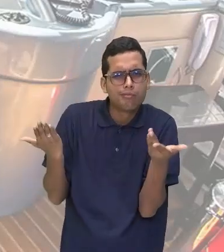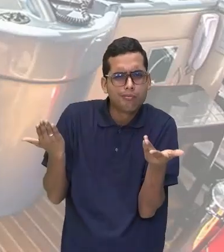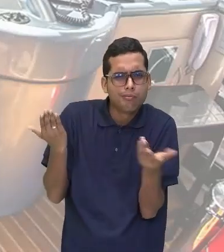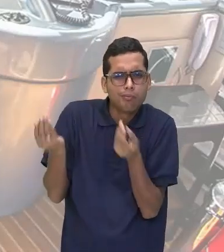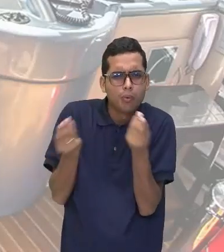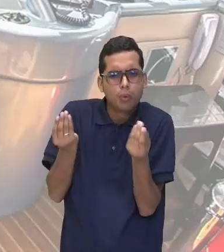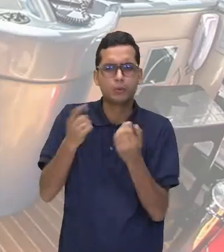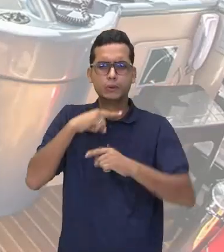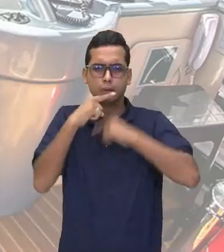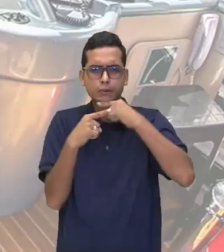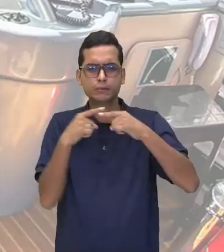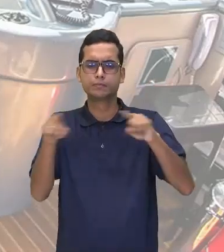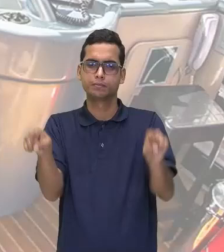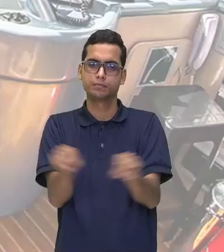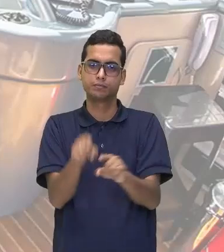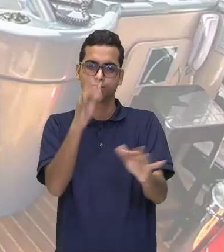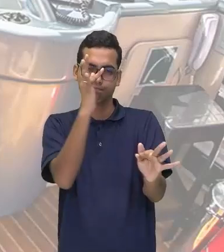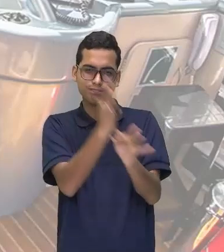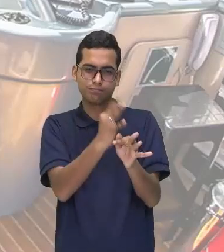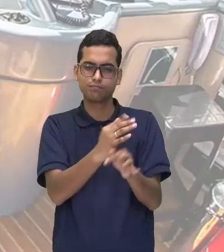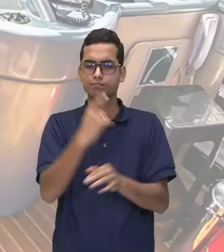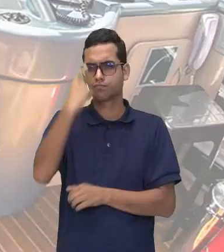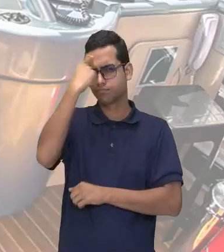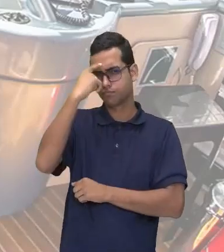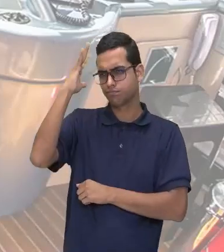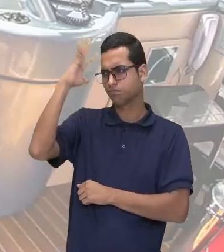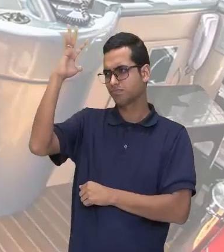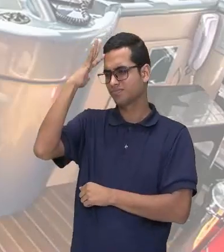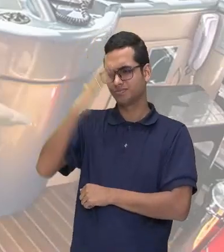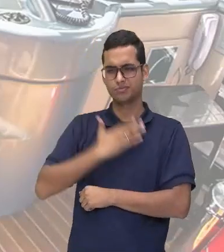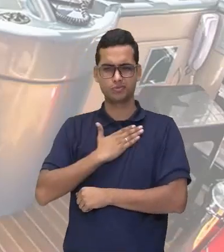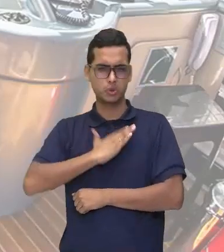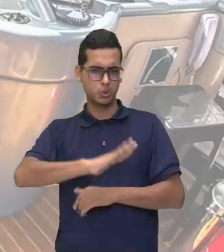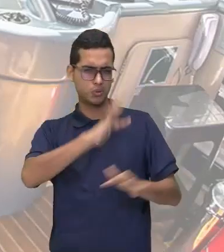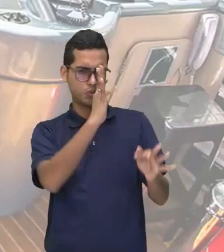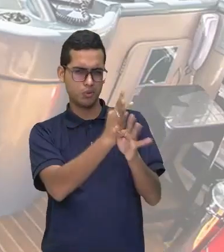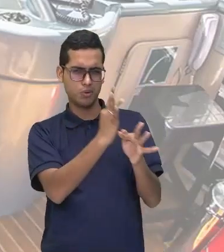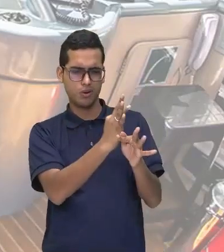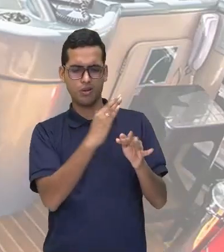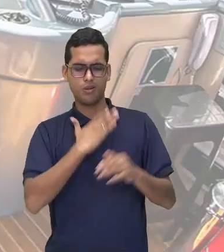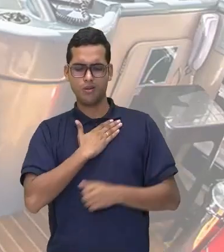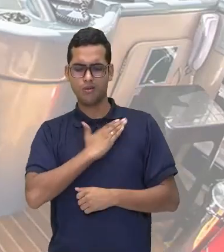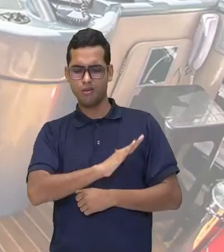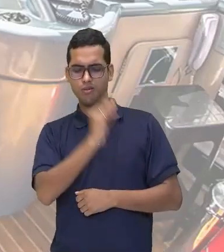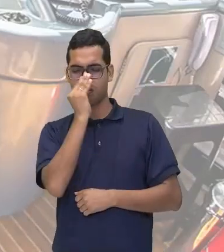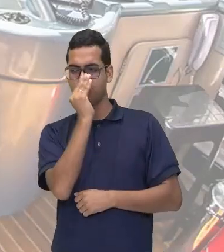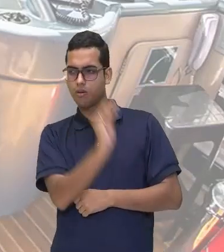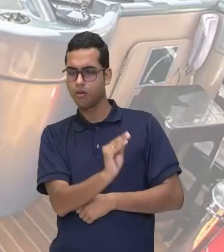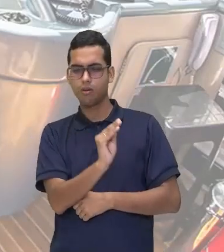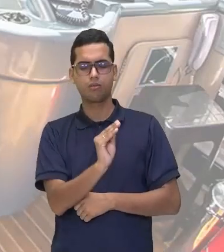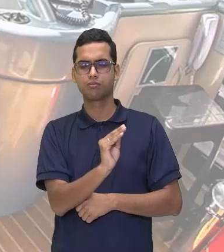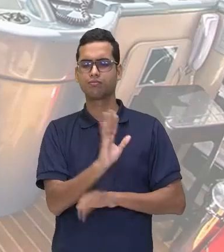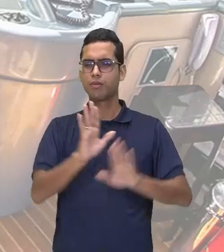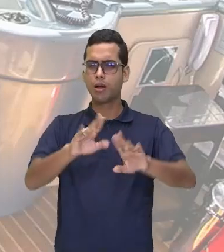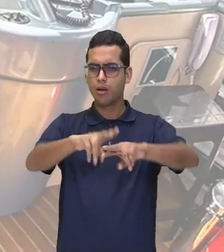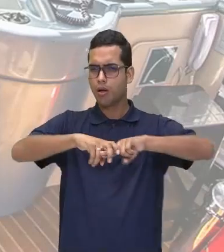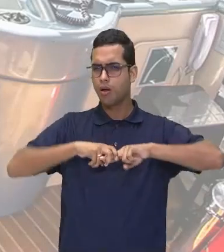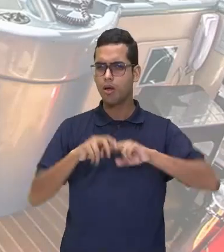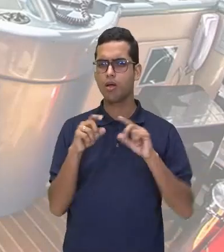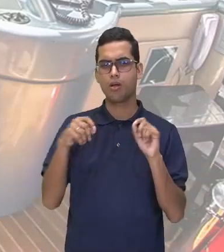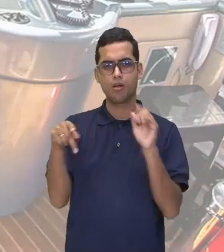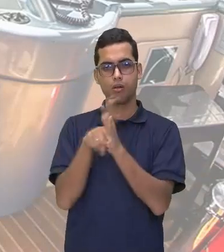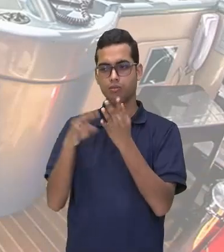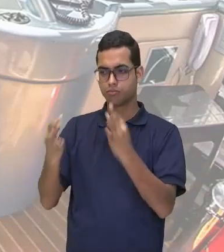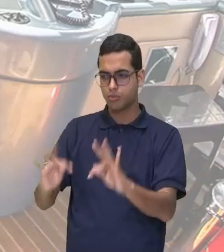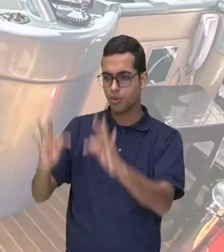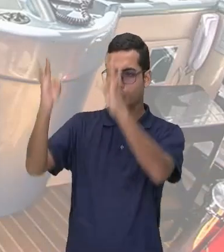falar de física, a gente já pensa o quê? Eu não gosto de física. Por quê? Mas você vai perceber que as tecnologias estão